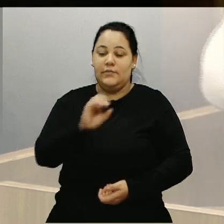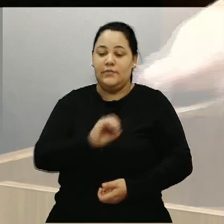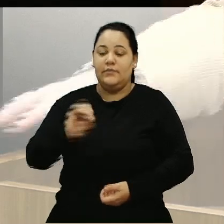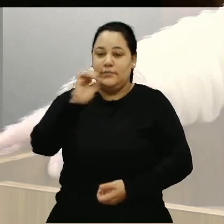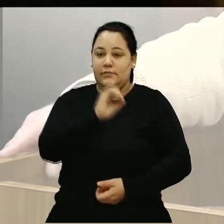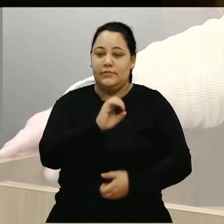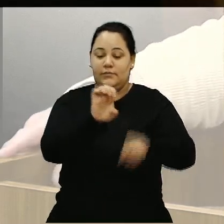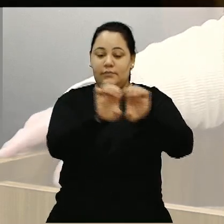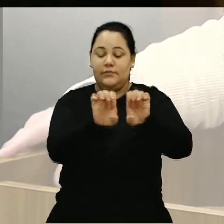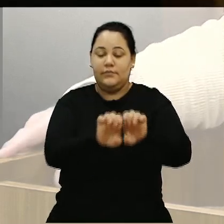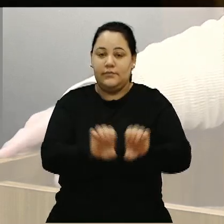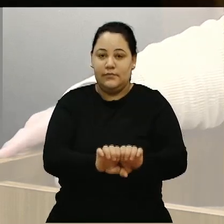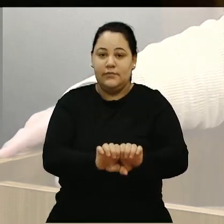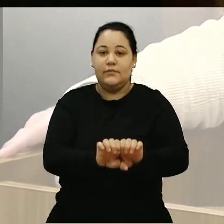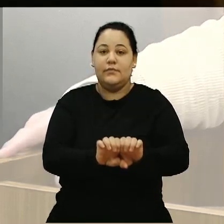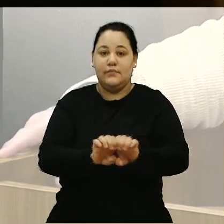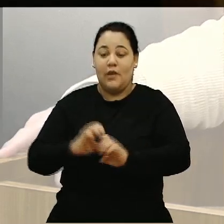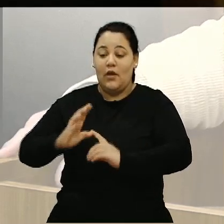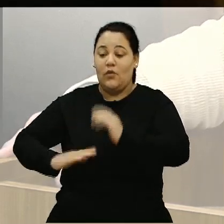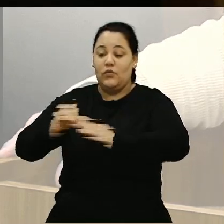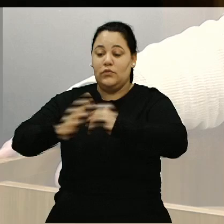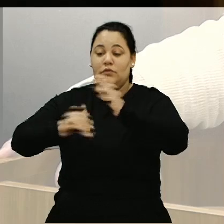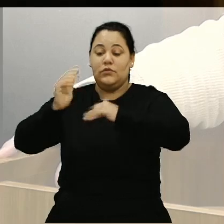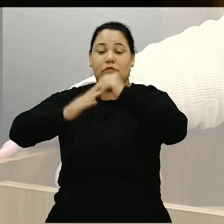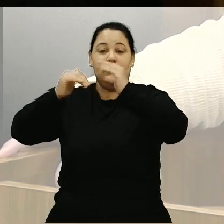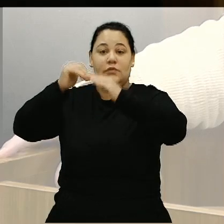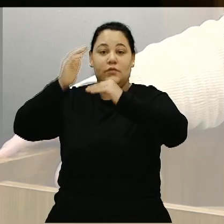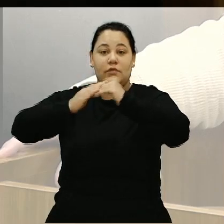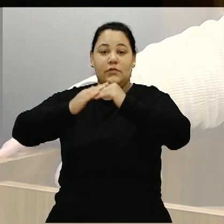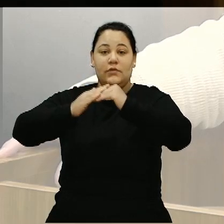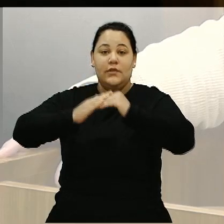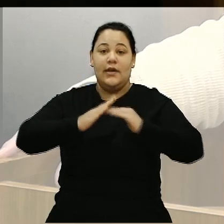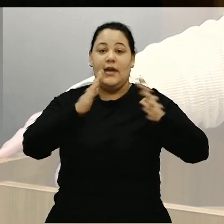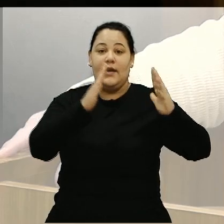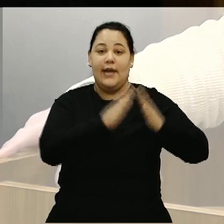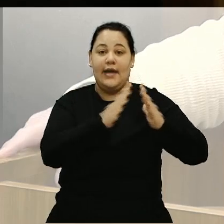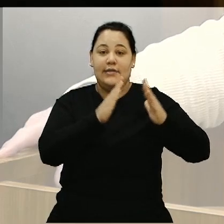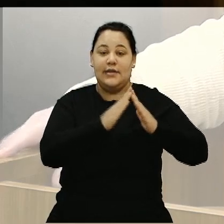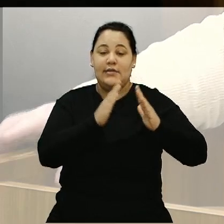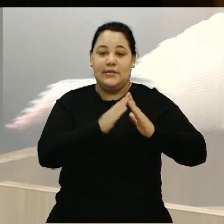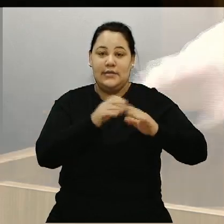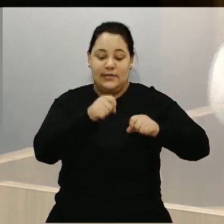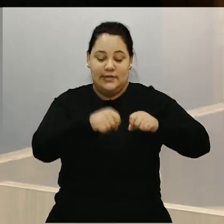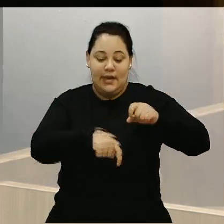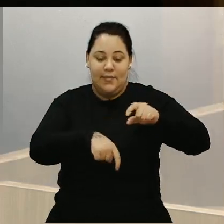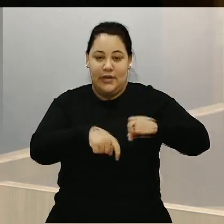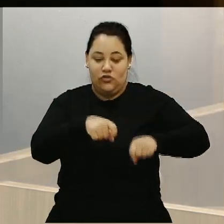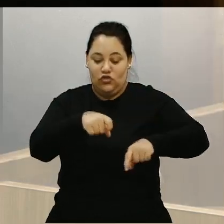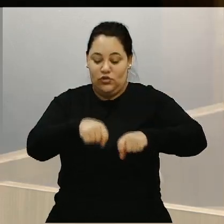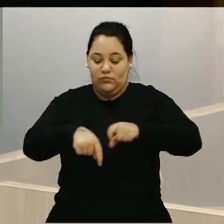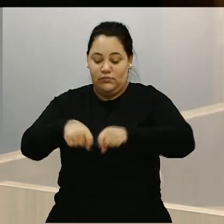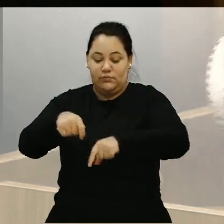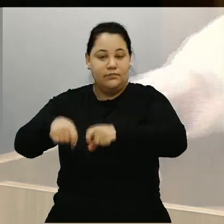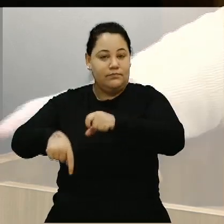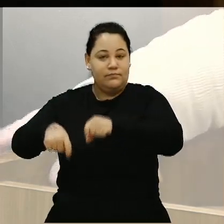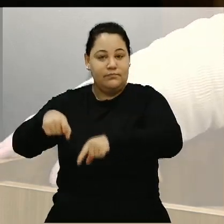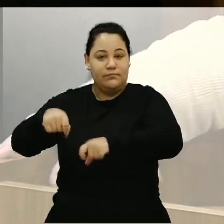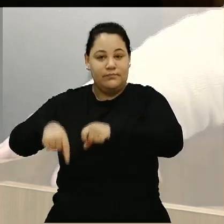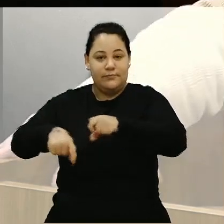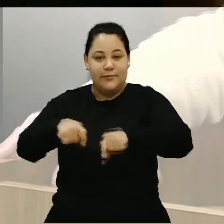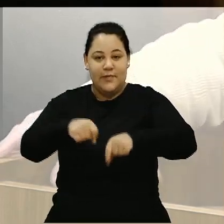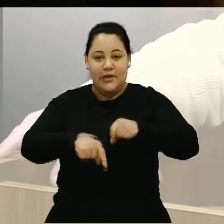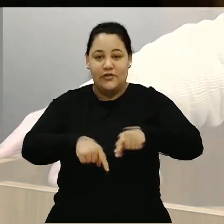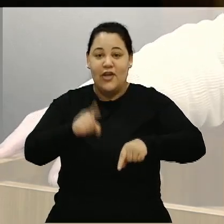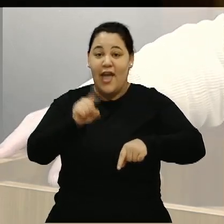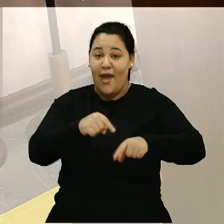bela construção, que é a Casa Semente. Casa Semente é uma casa